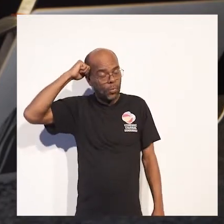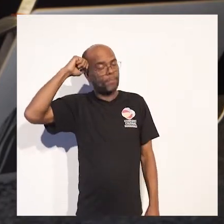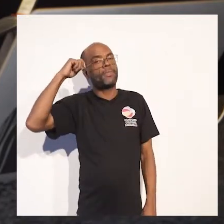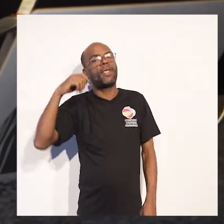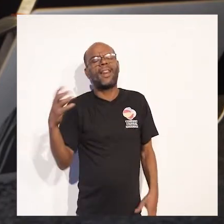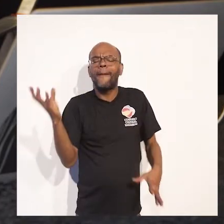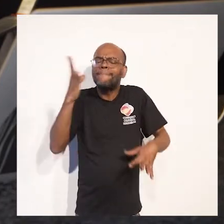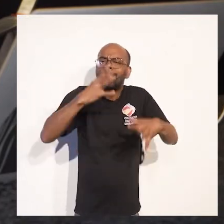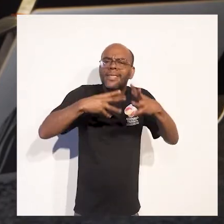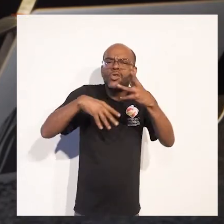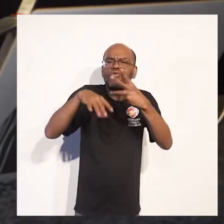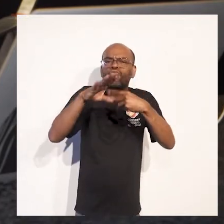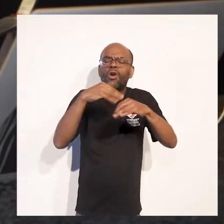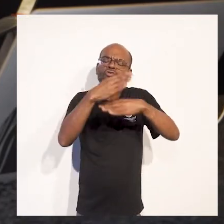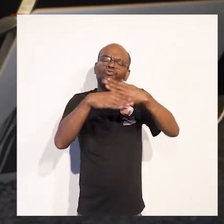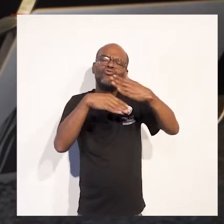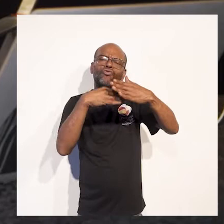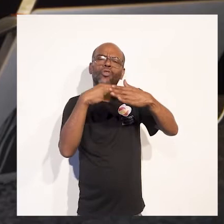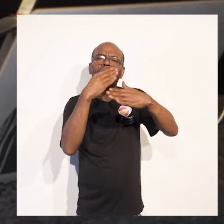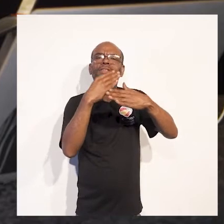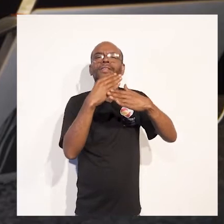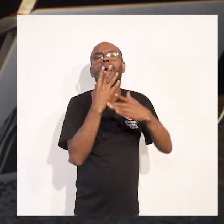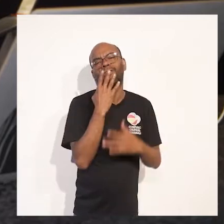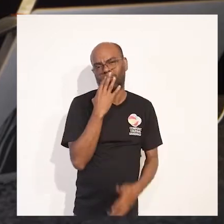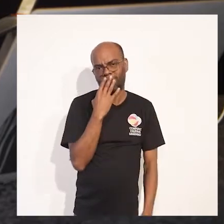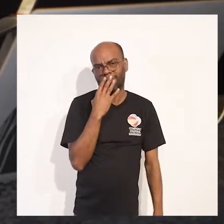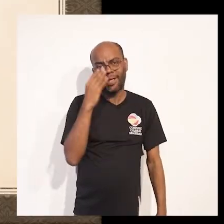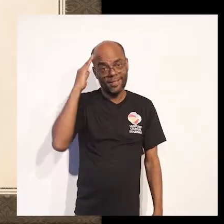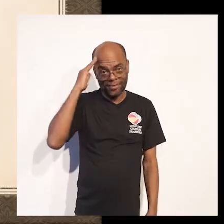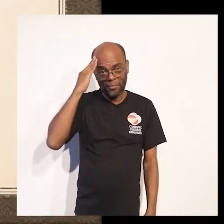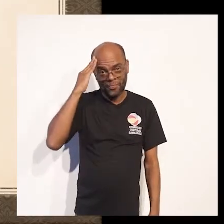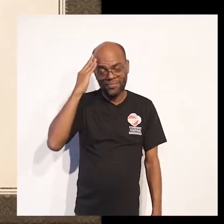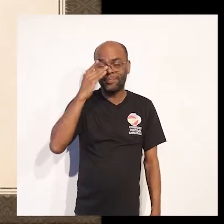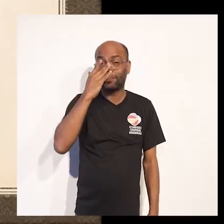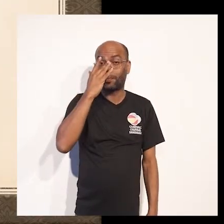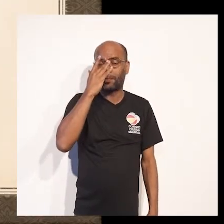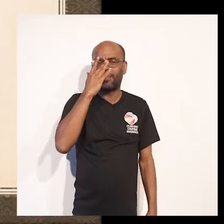é a mistura de todas as cores. Entendeu?